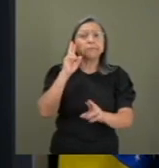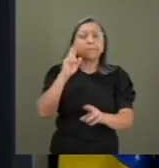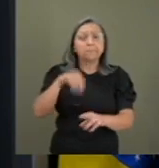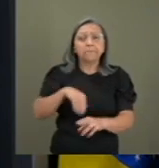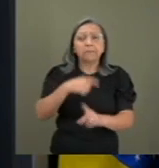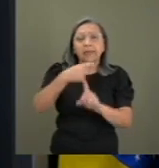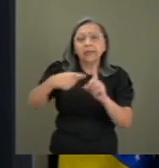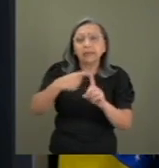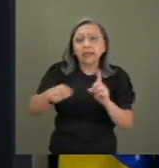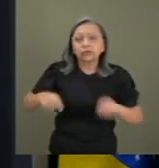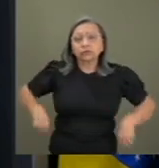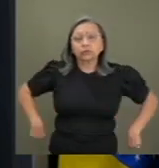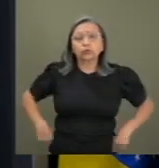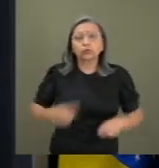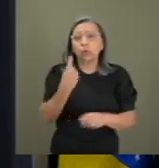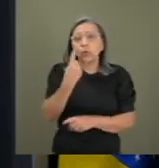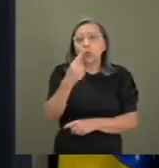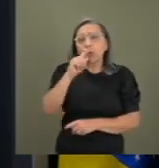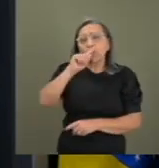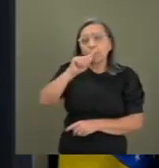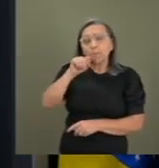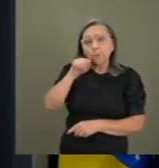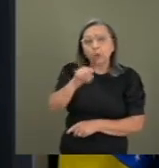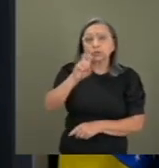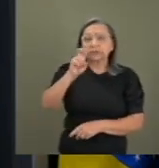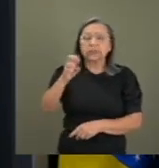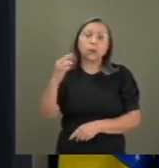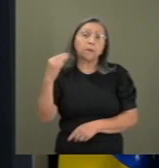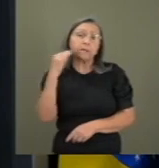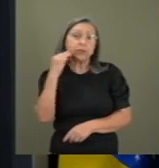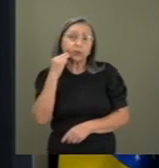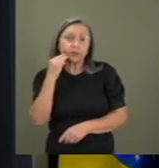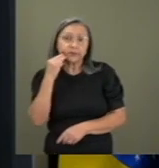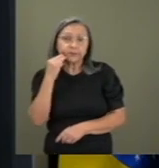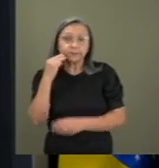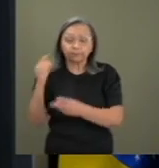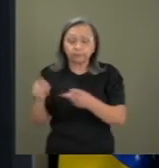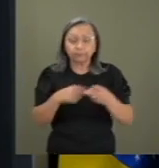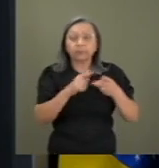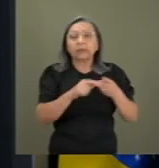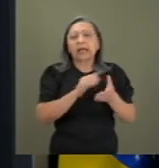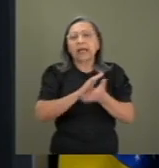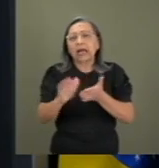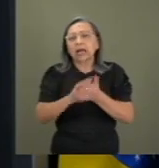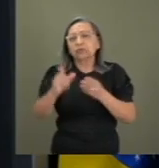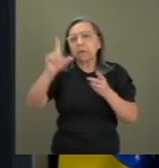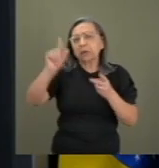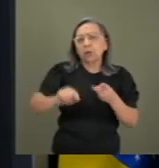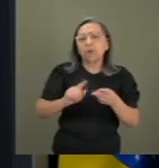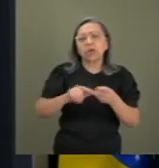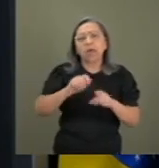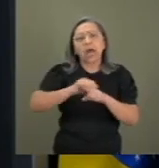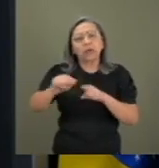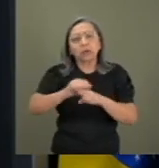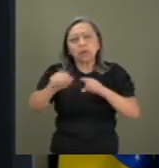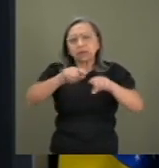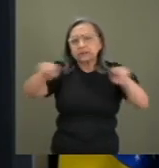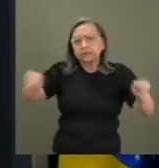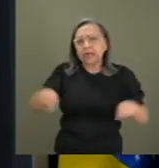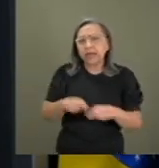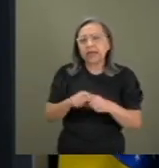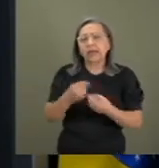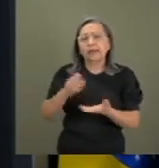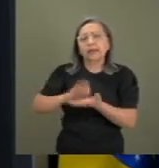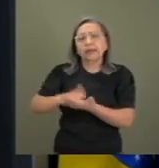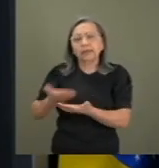custos, 1,5 milhão. Os gastos menores se deram com aluguel de salas,